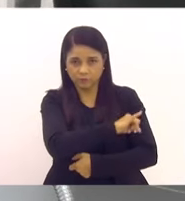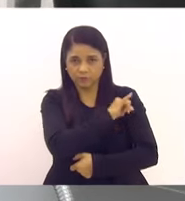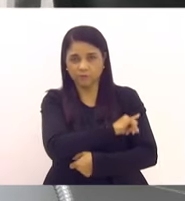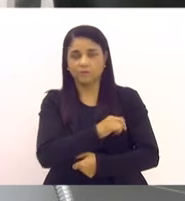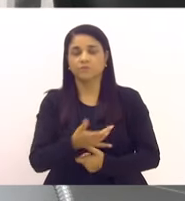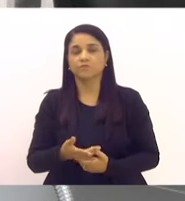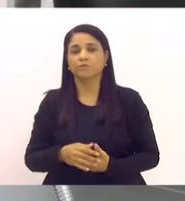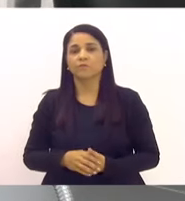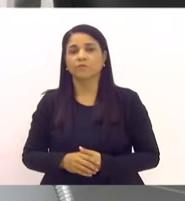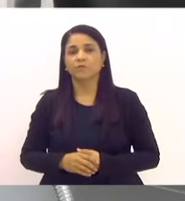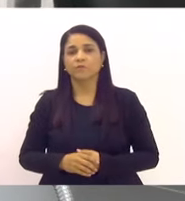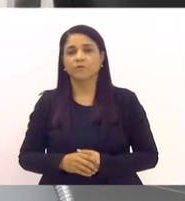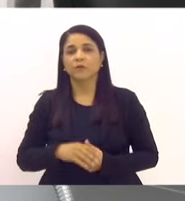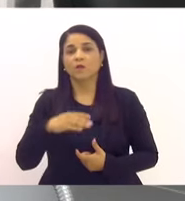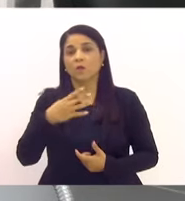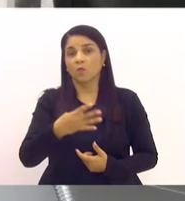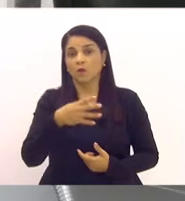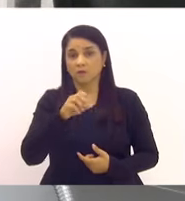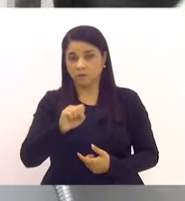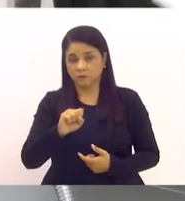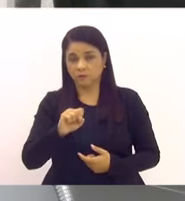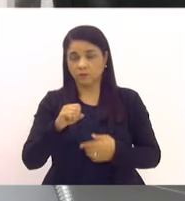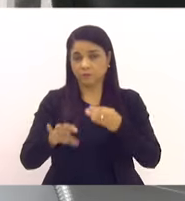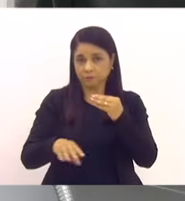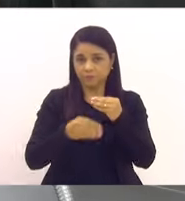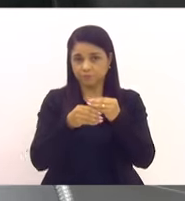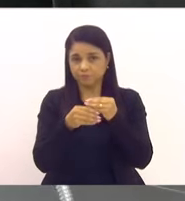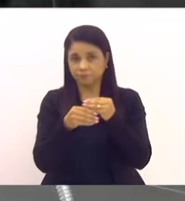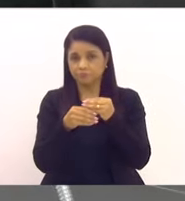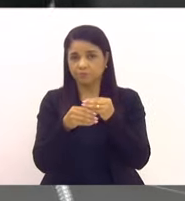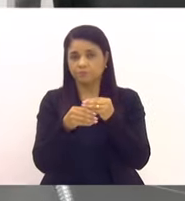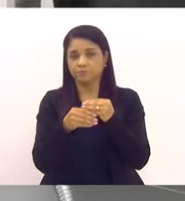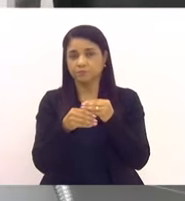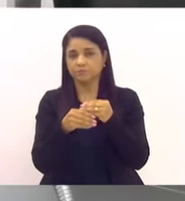o 48, a anexação é pelo...